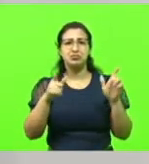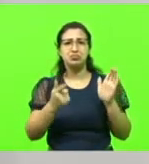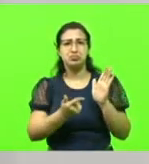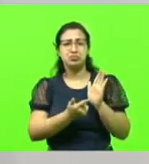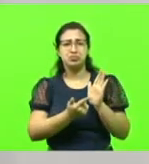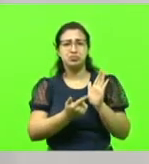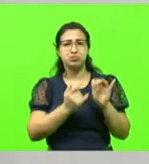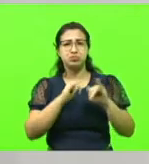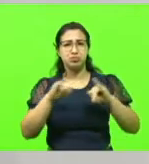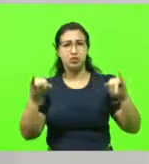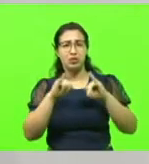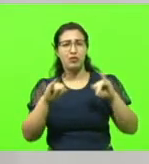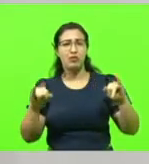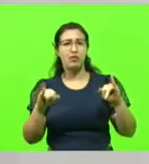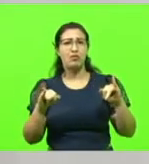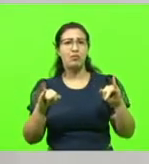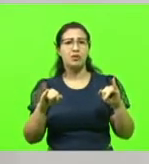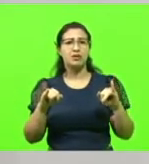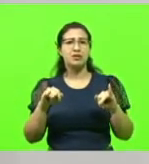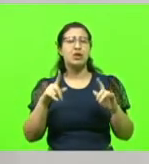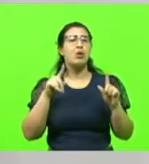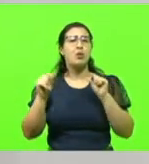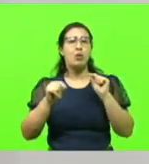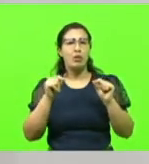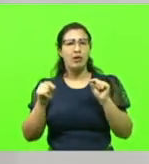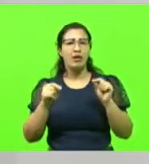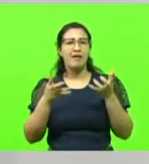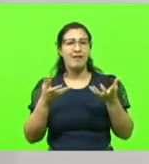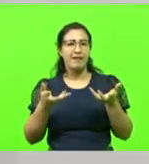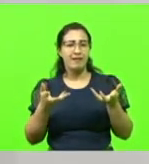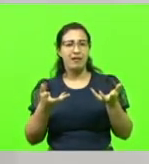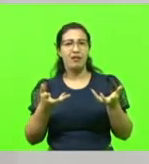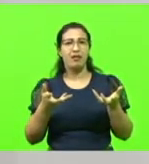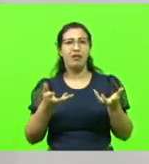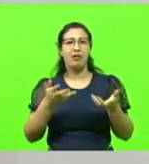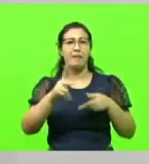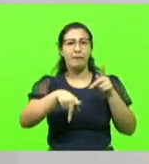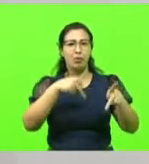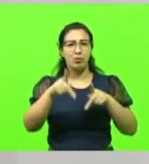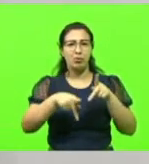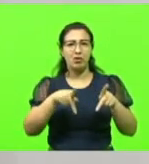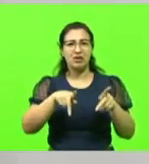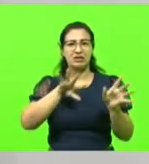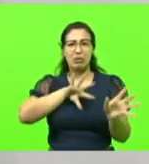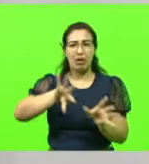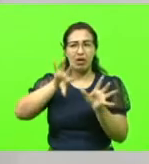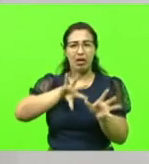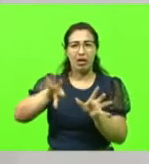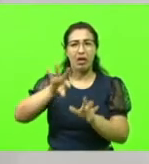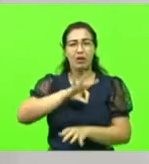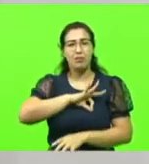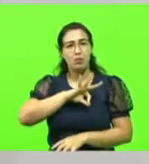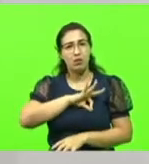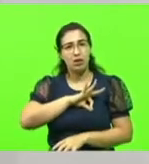anos, comover a população contra a polícia? Dizer que a polícia mata